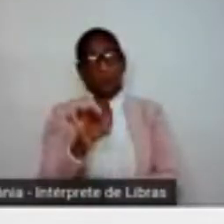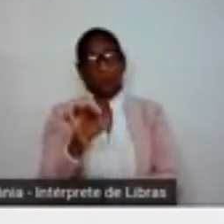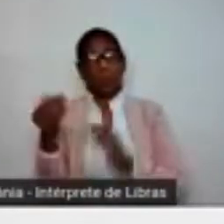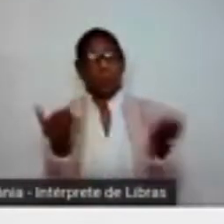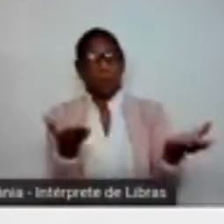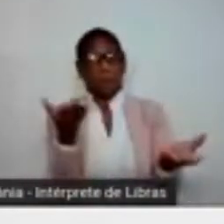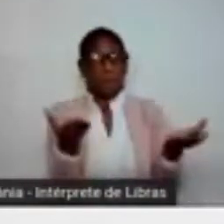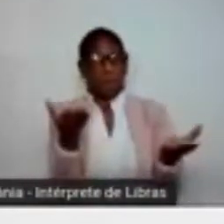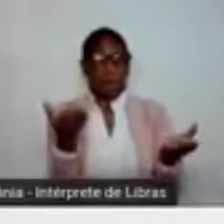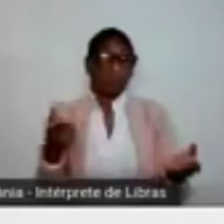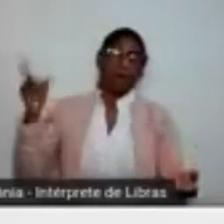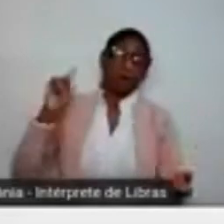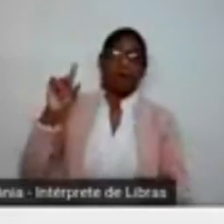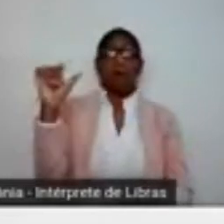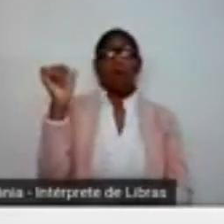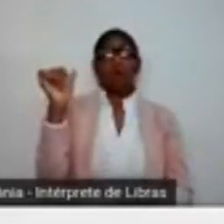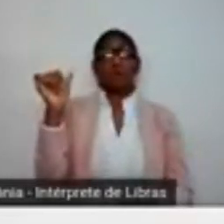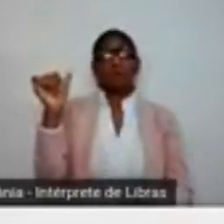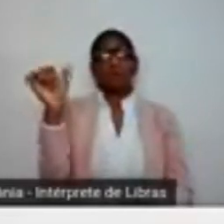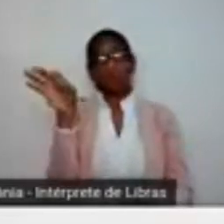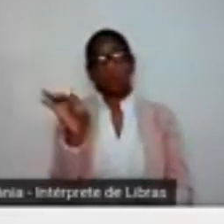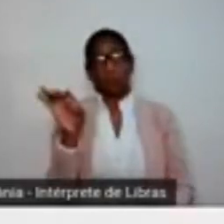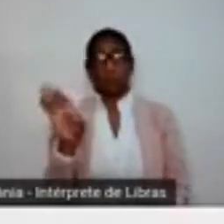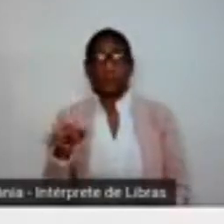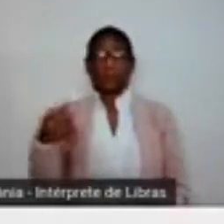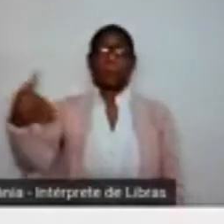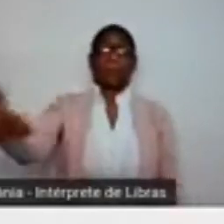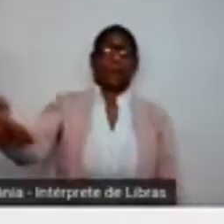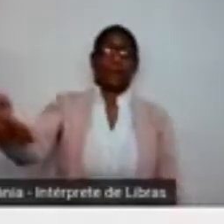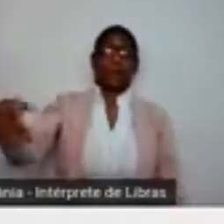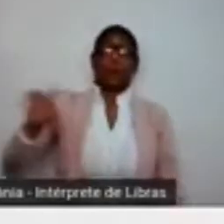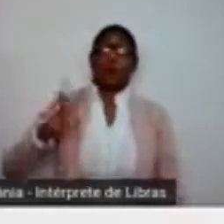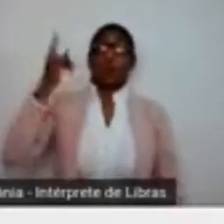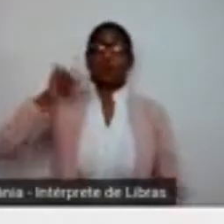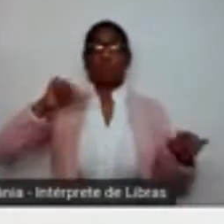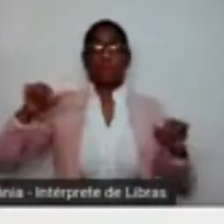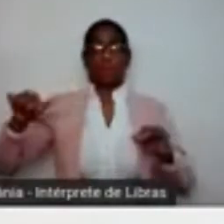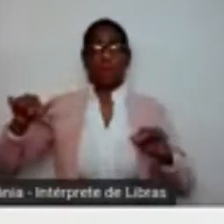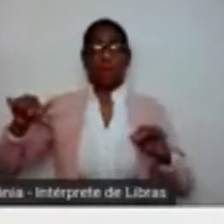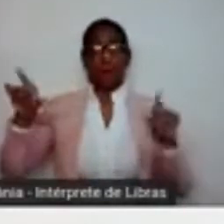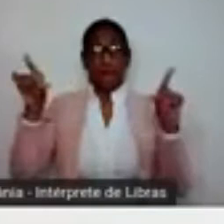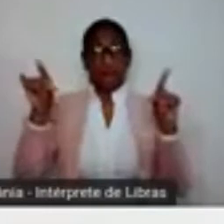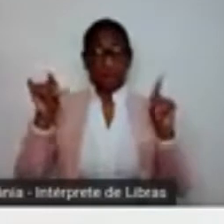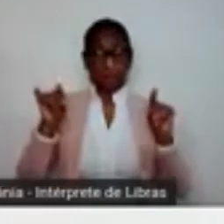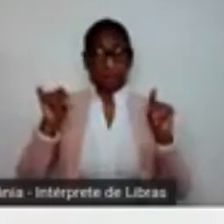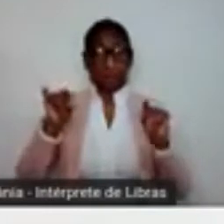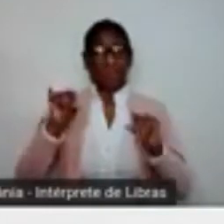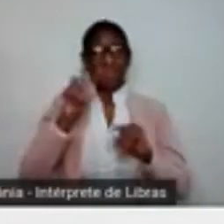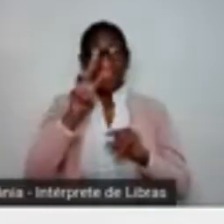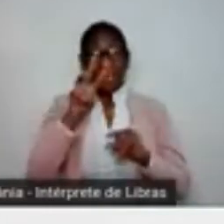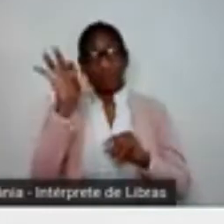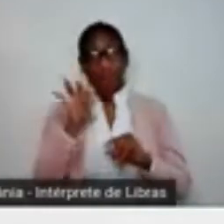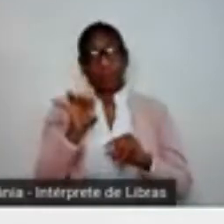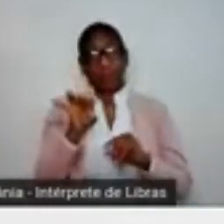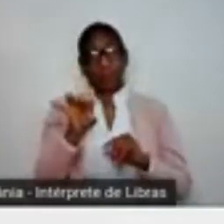outra, 11% na quinzena seguinte, e agora, na última quinzena, até uma pequena redução de quase 3%